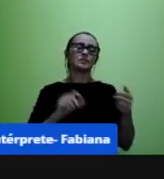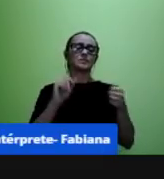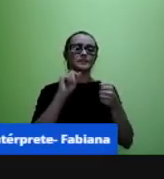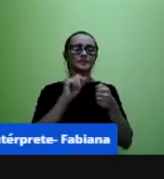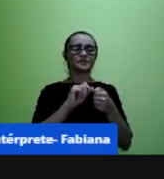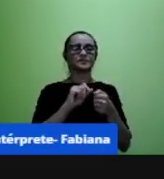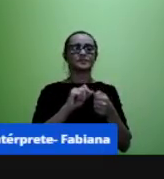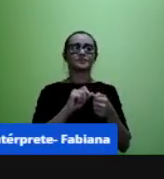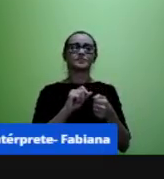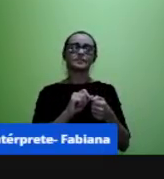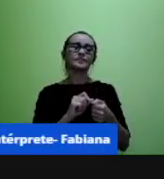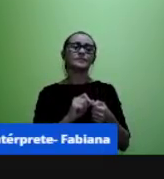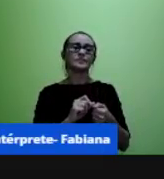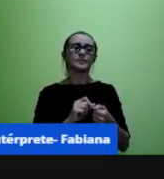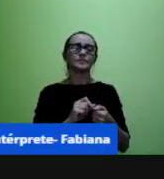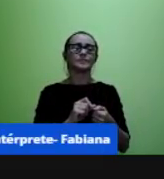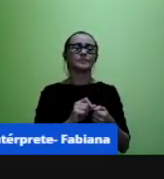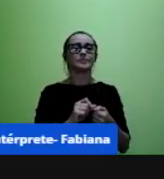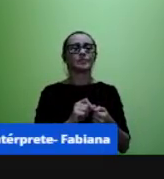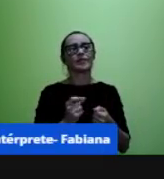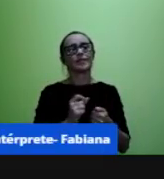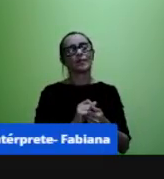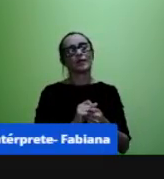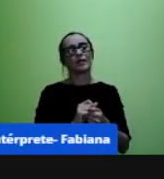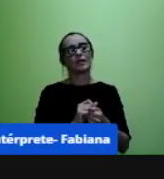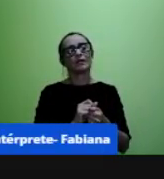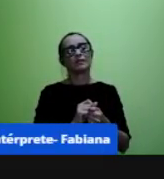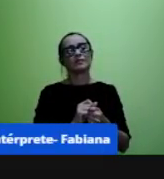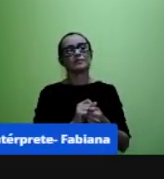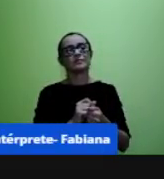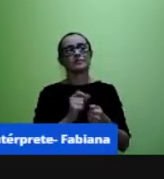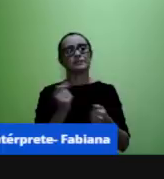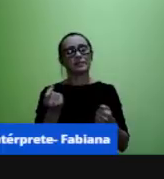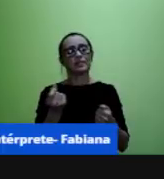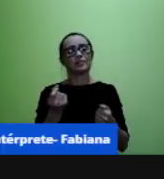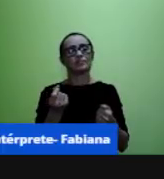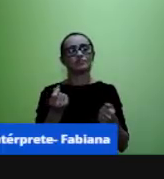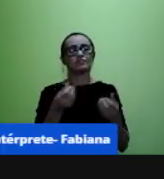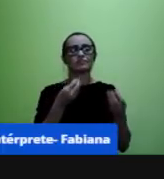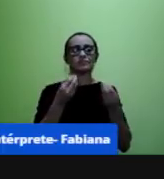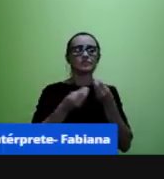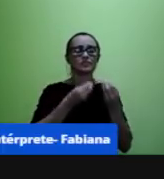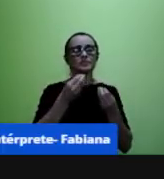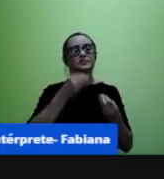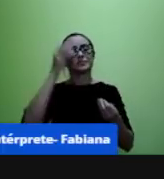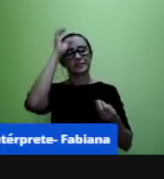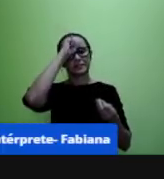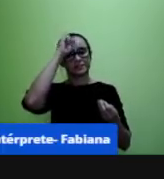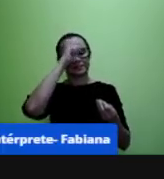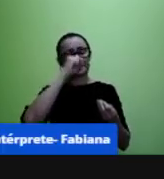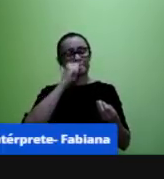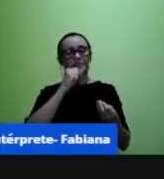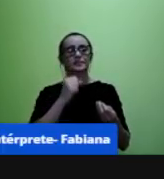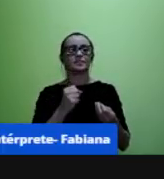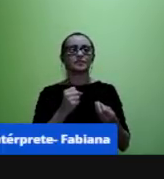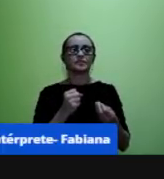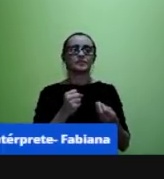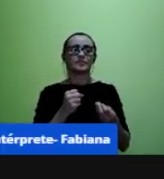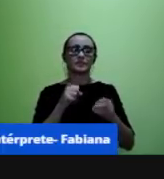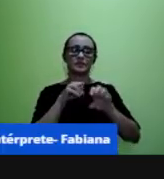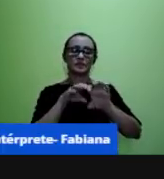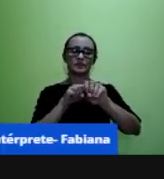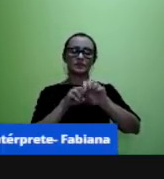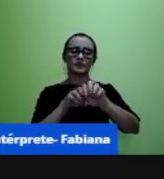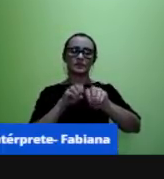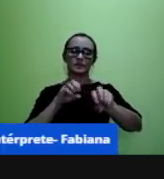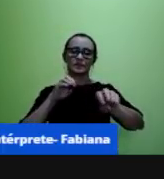você, para realizar, né, essa aprendizagem dele. Então, na modalidade remota, a gente vai ter que olhar